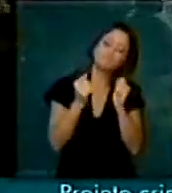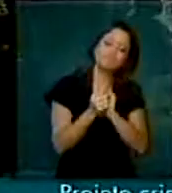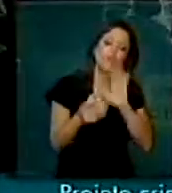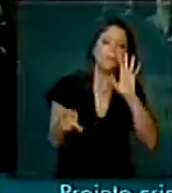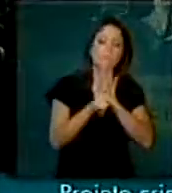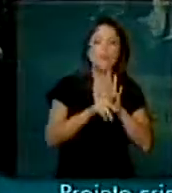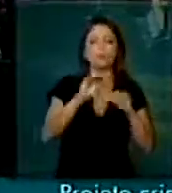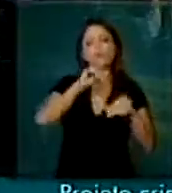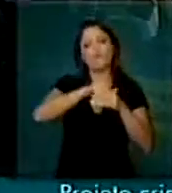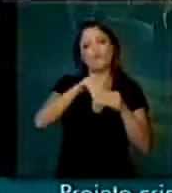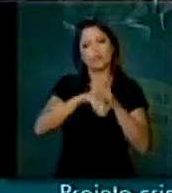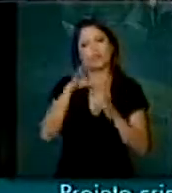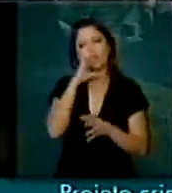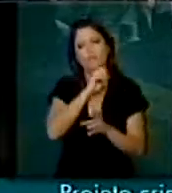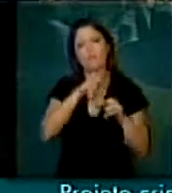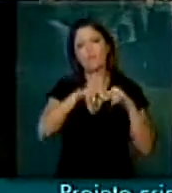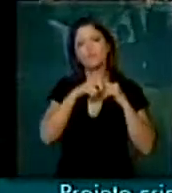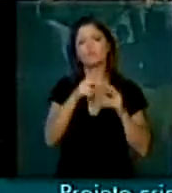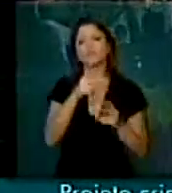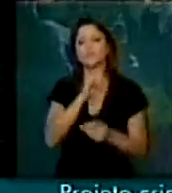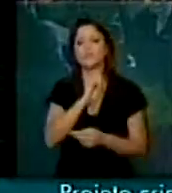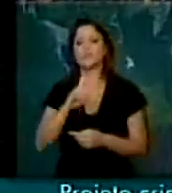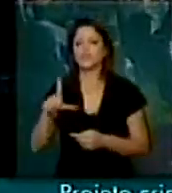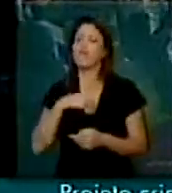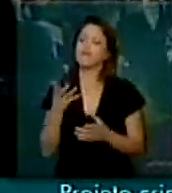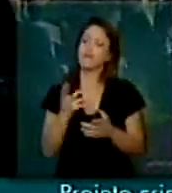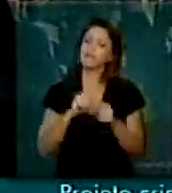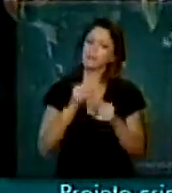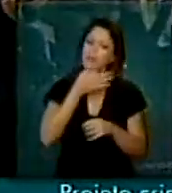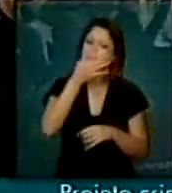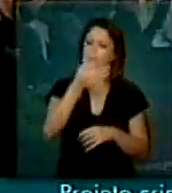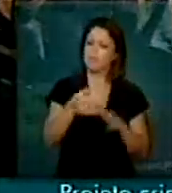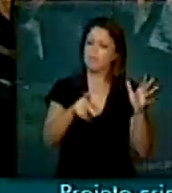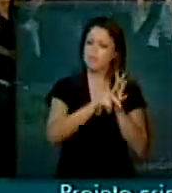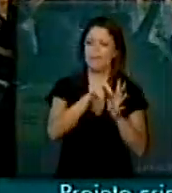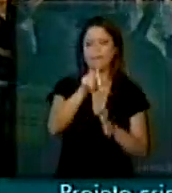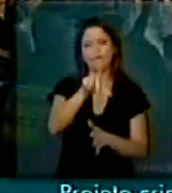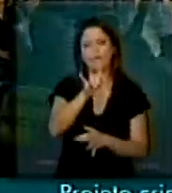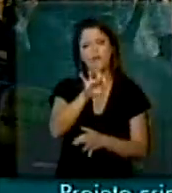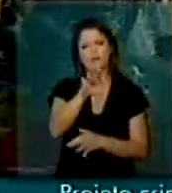ser votada. Por isso, o pessoal quer fazer essa sugestão aos líderes,